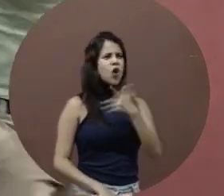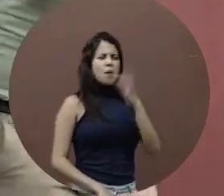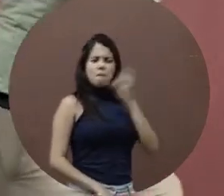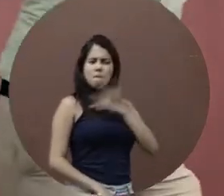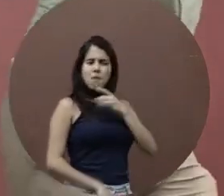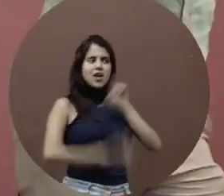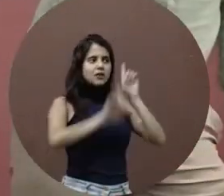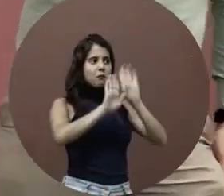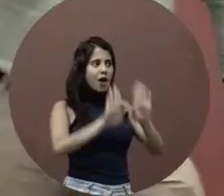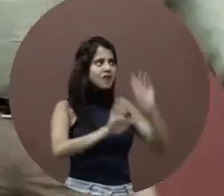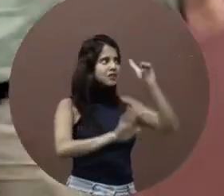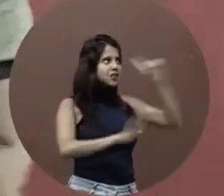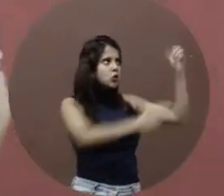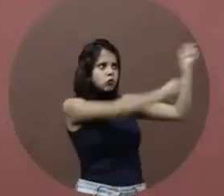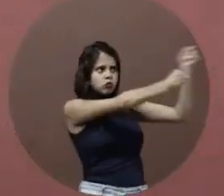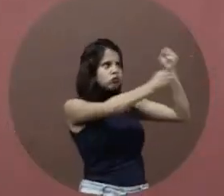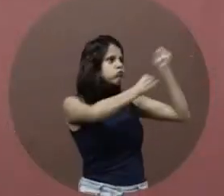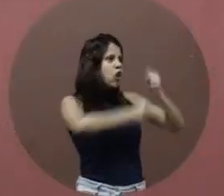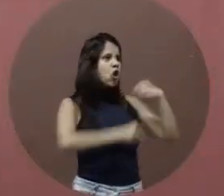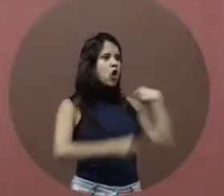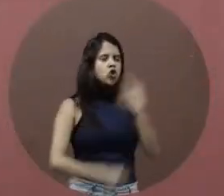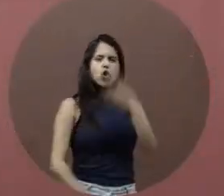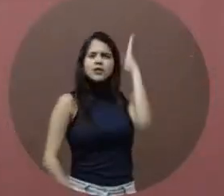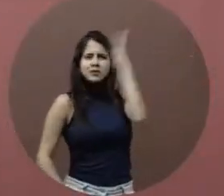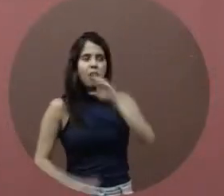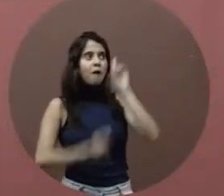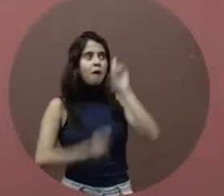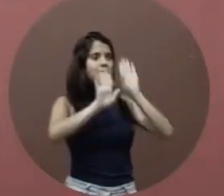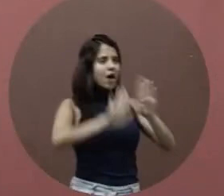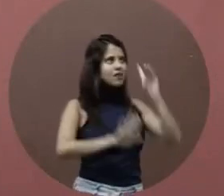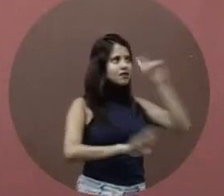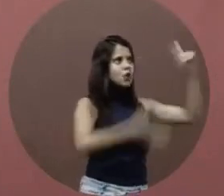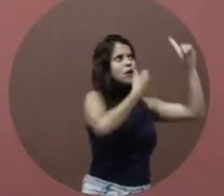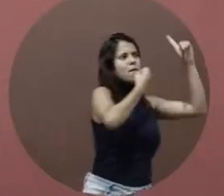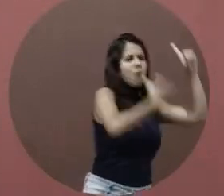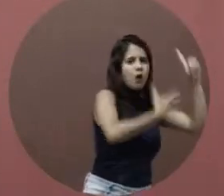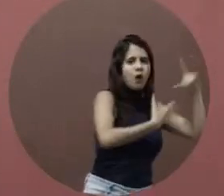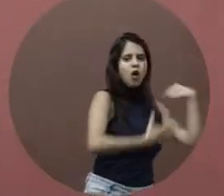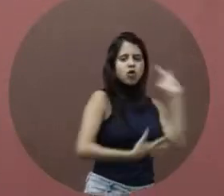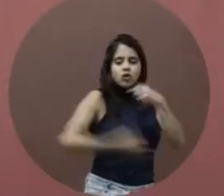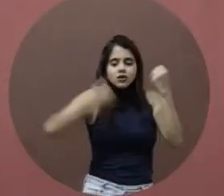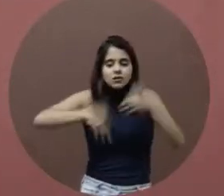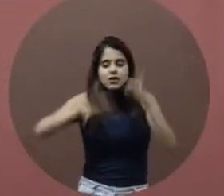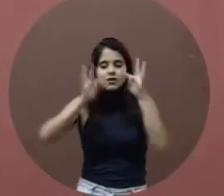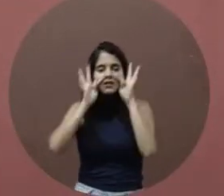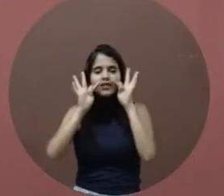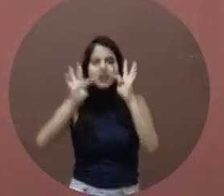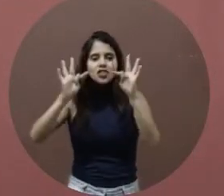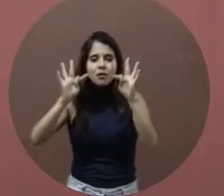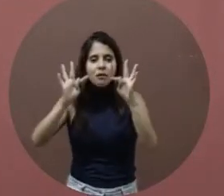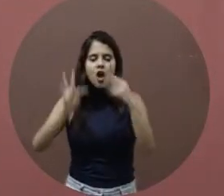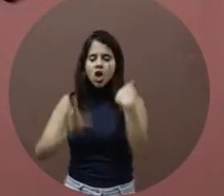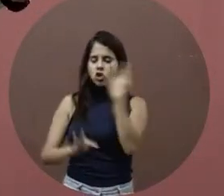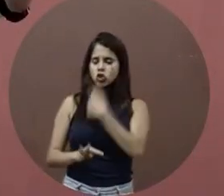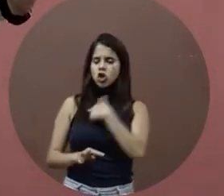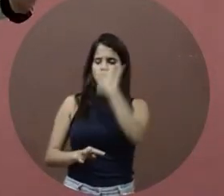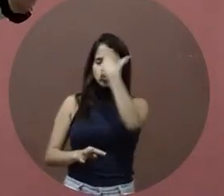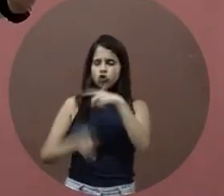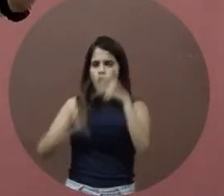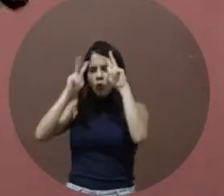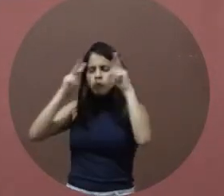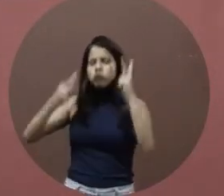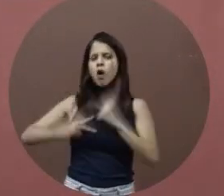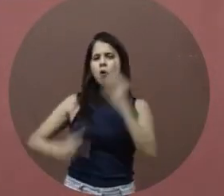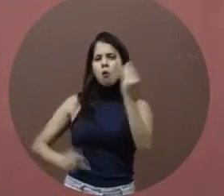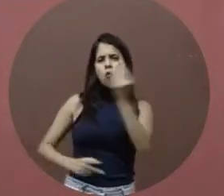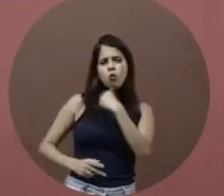é poderoso. E apesar de sermos maus, Ele é bom. Então fomos chamados para mostrar que apesar de nós, Deus é Deus.